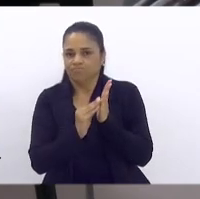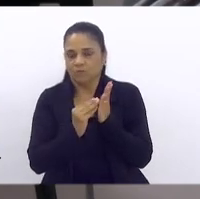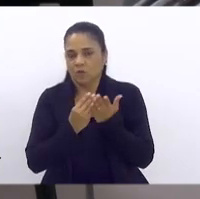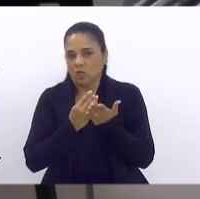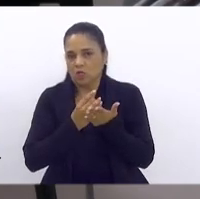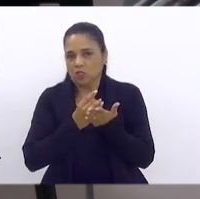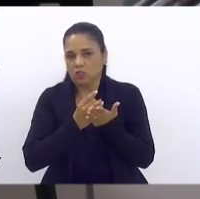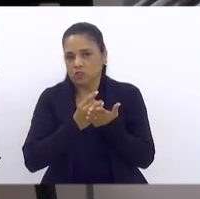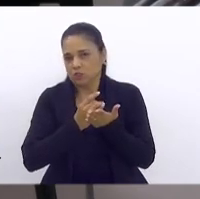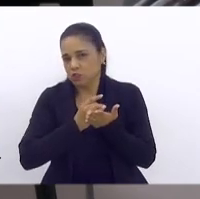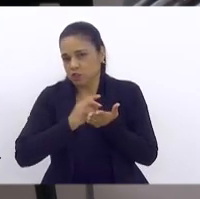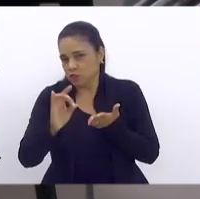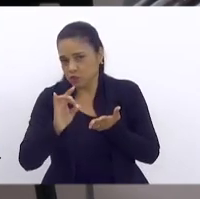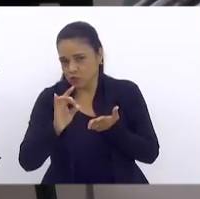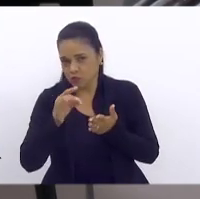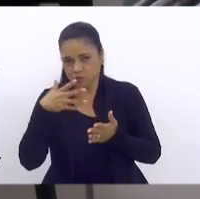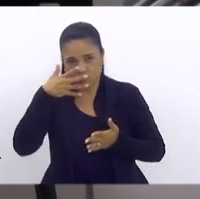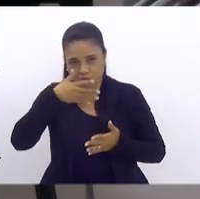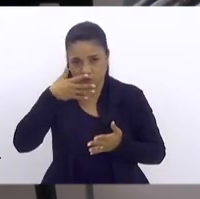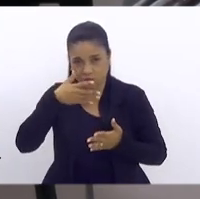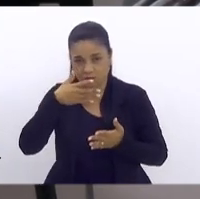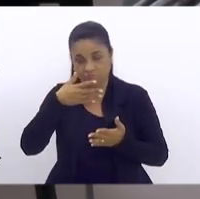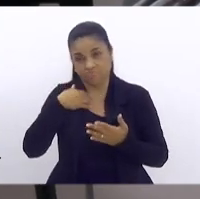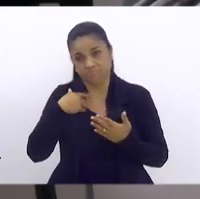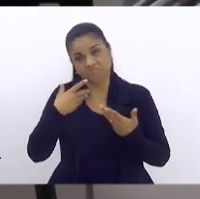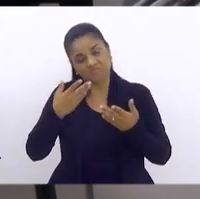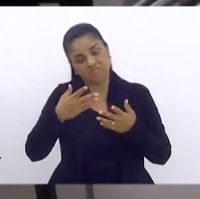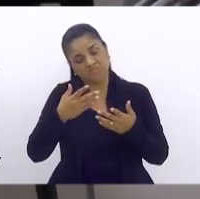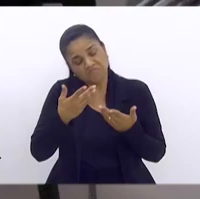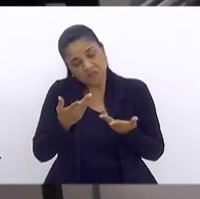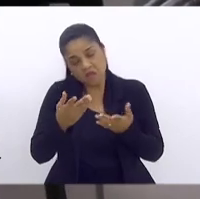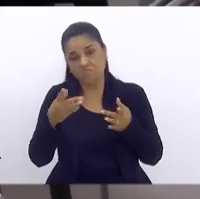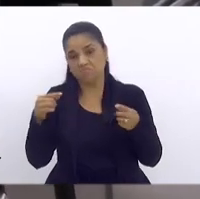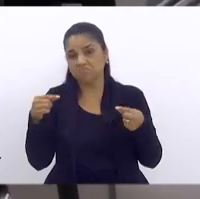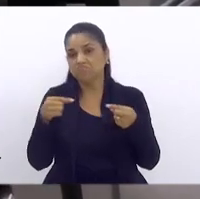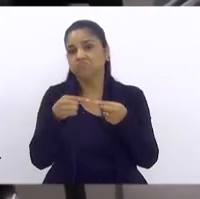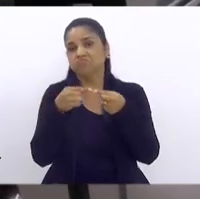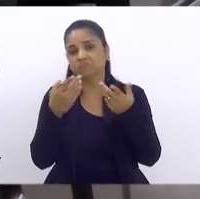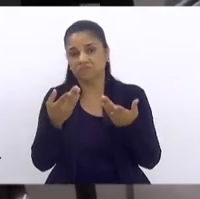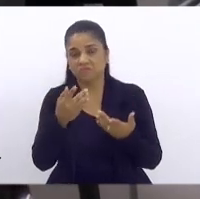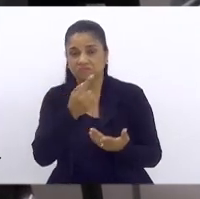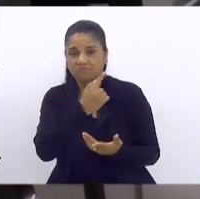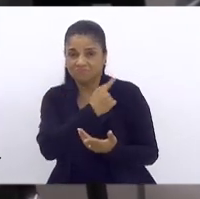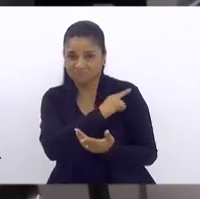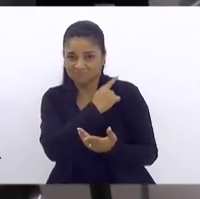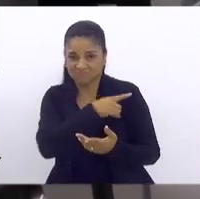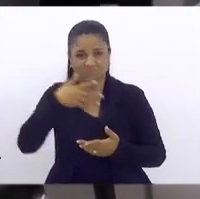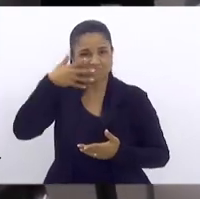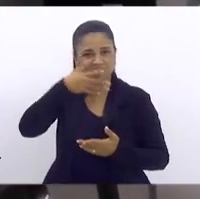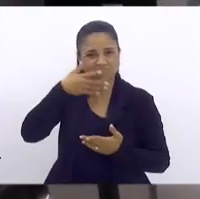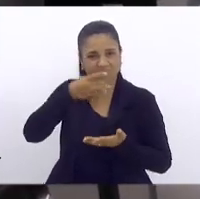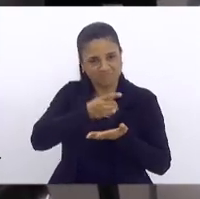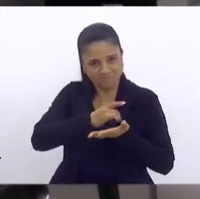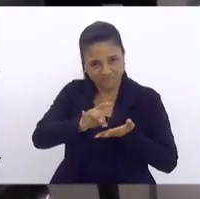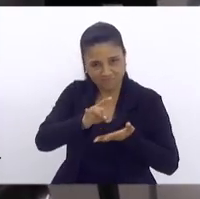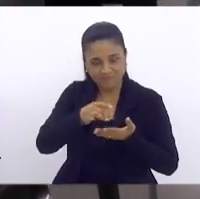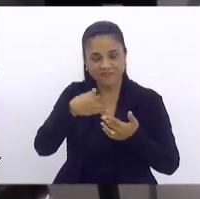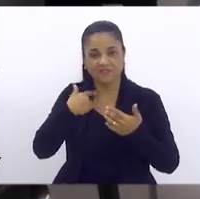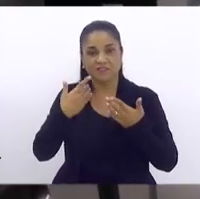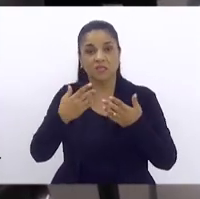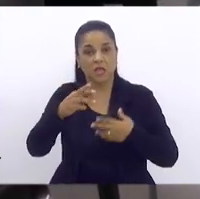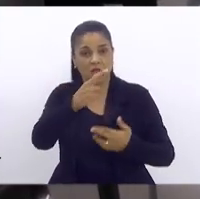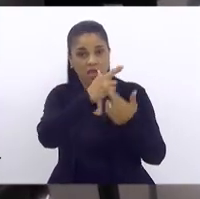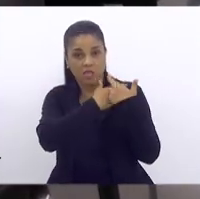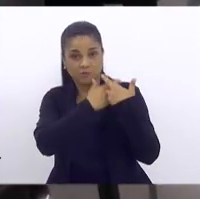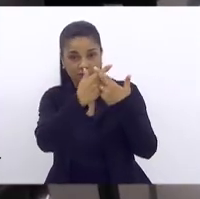entende que críticas à gestão são legítimas, né? Faz parte desse processo de accountability, de responsabilização, né, dos